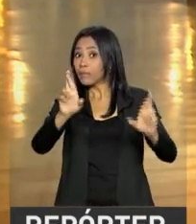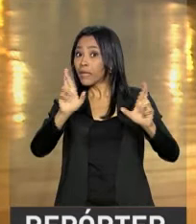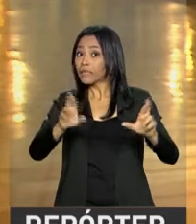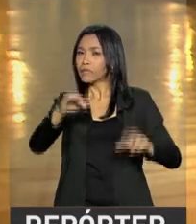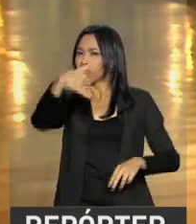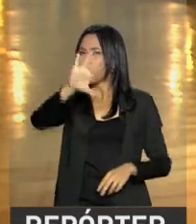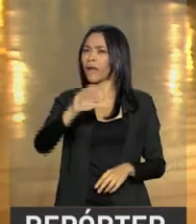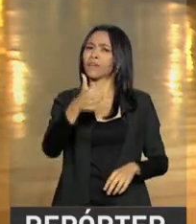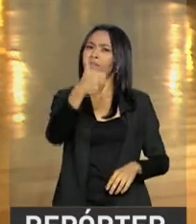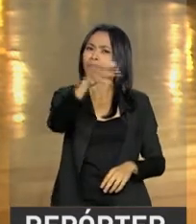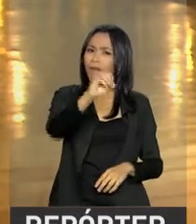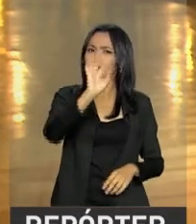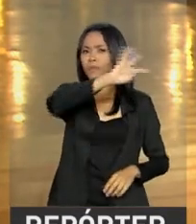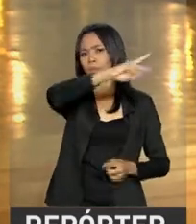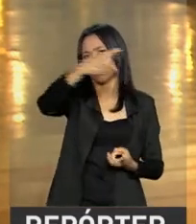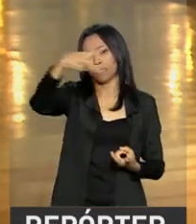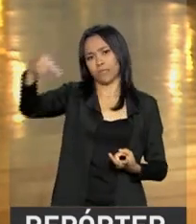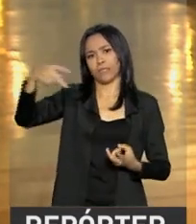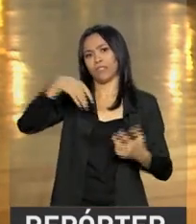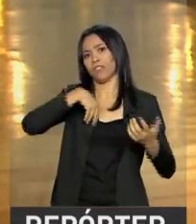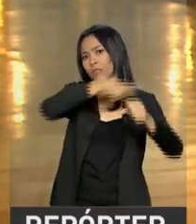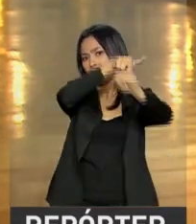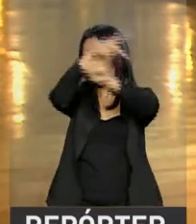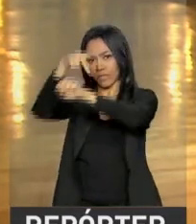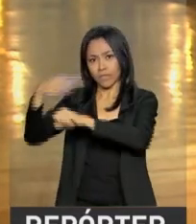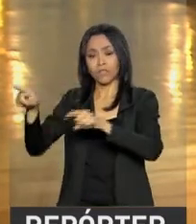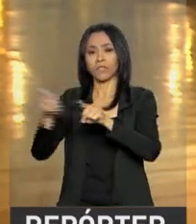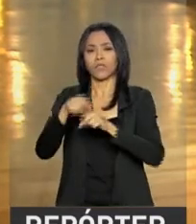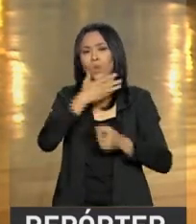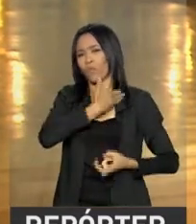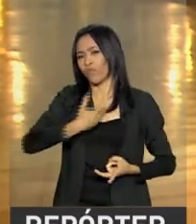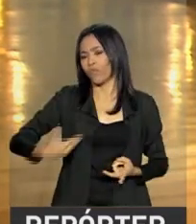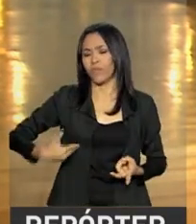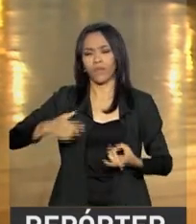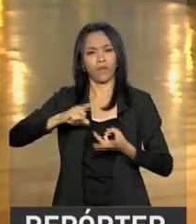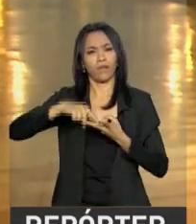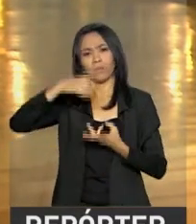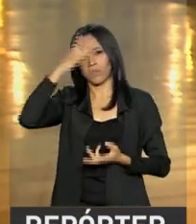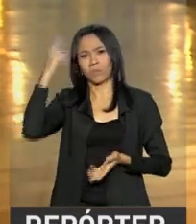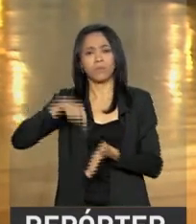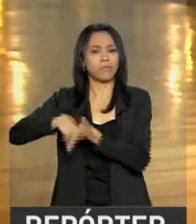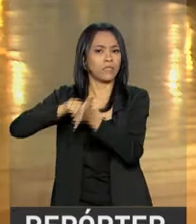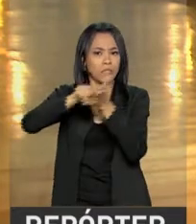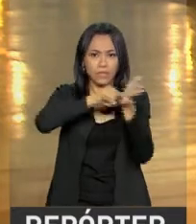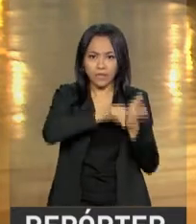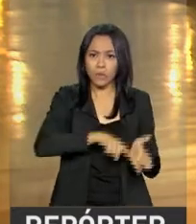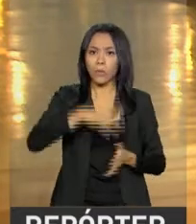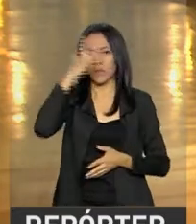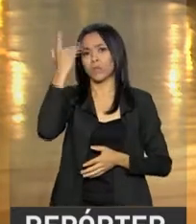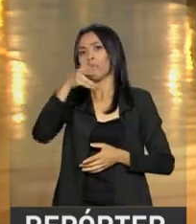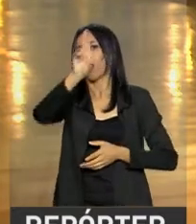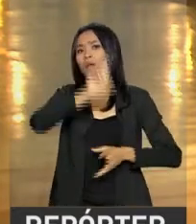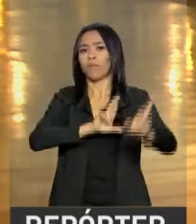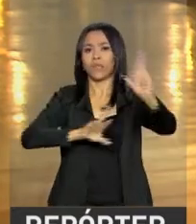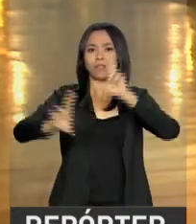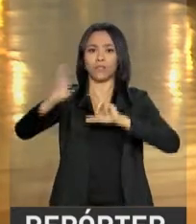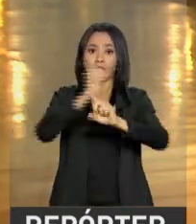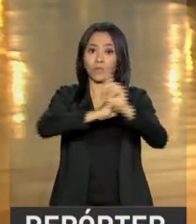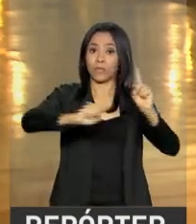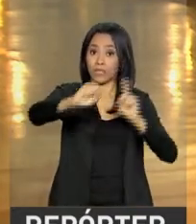de estado e de governo além de especialistas acadêmicos representantes da sociedade civil de